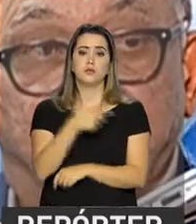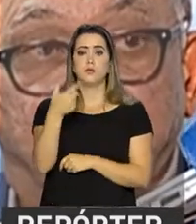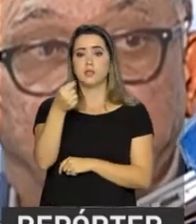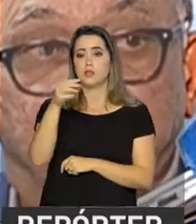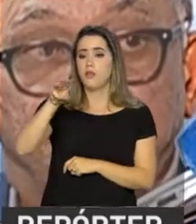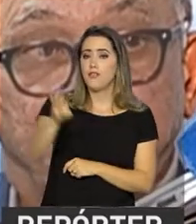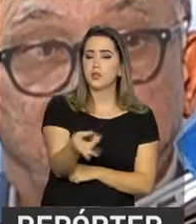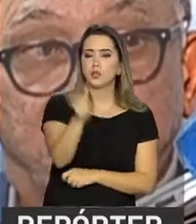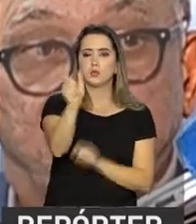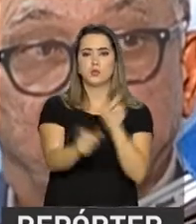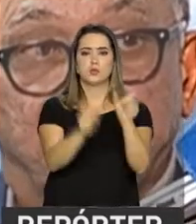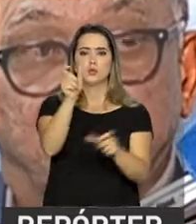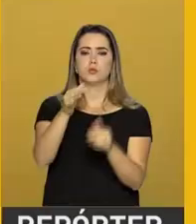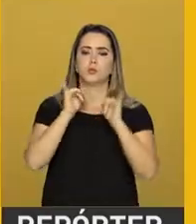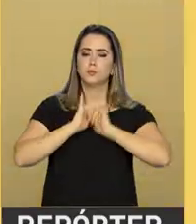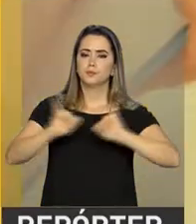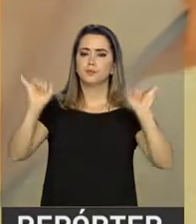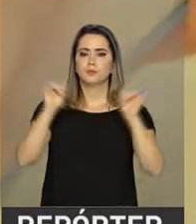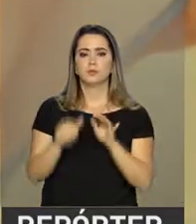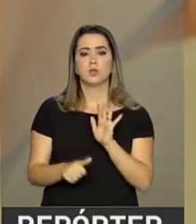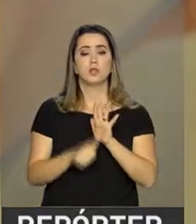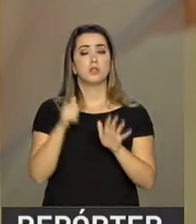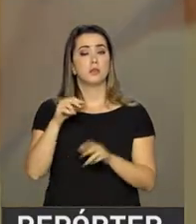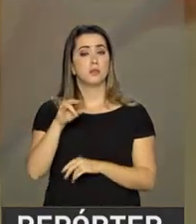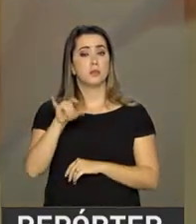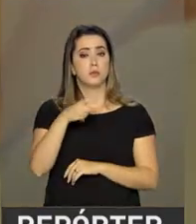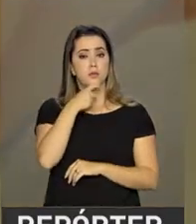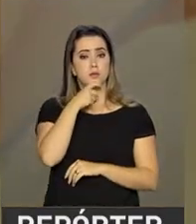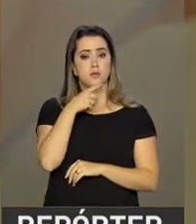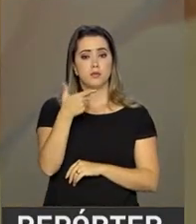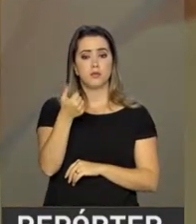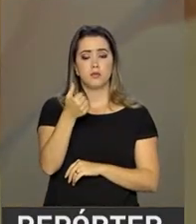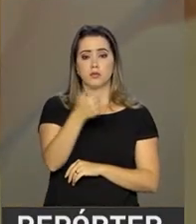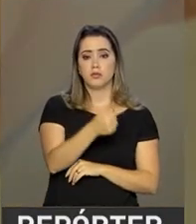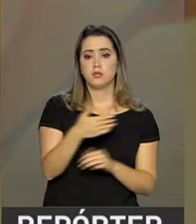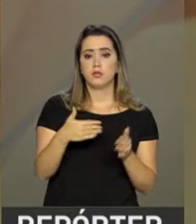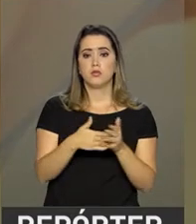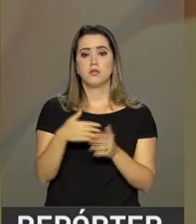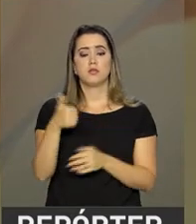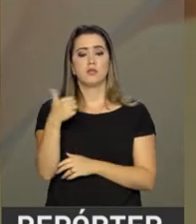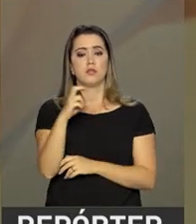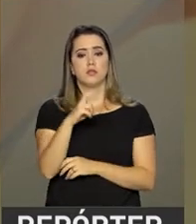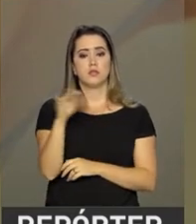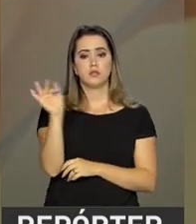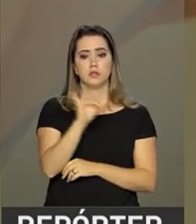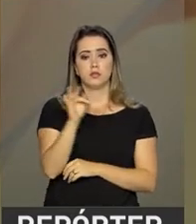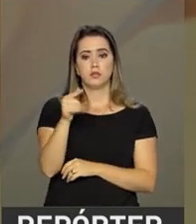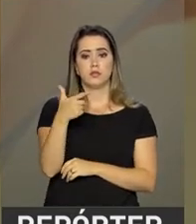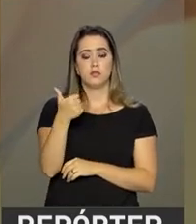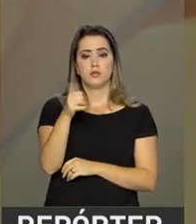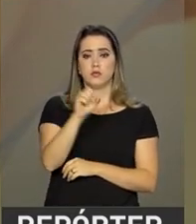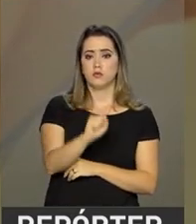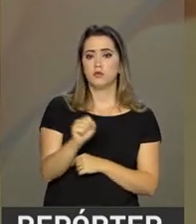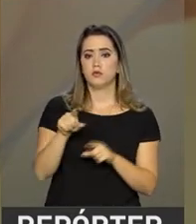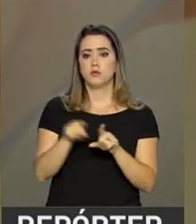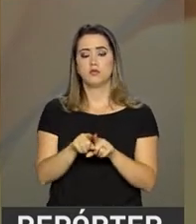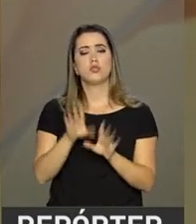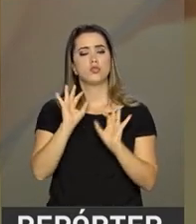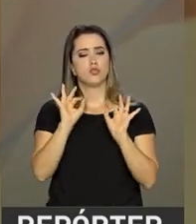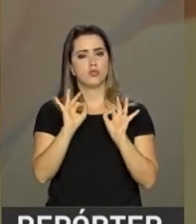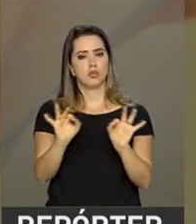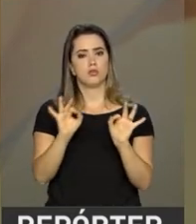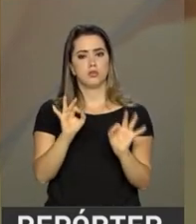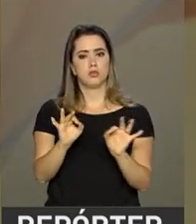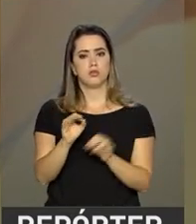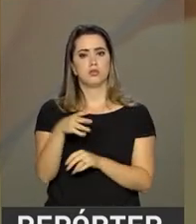milhões de pessoas nessa campanha de 1º de julho de 2017 a 15 de fevereiro deste ano foram confirmados